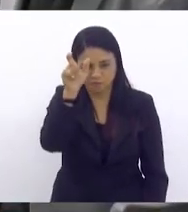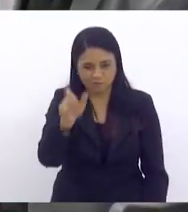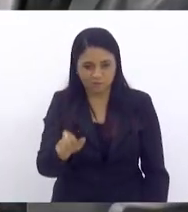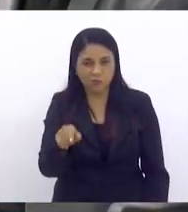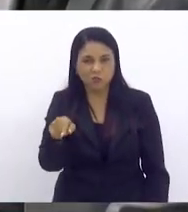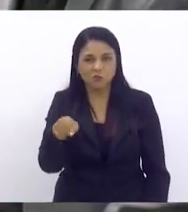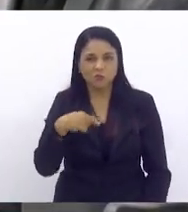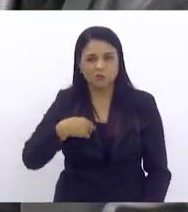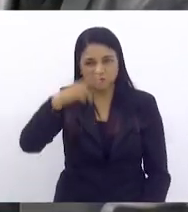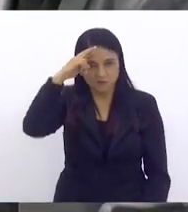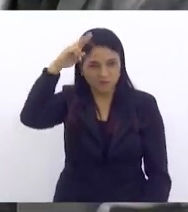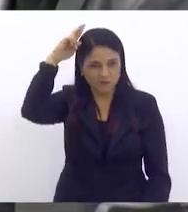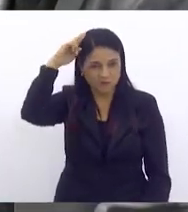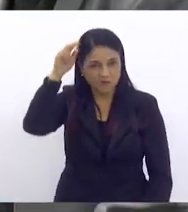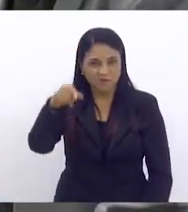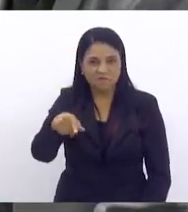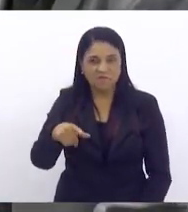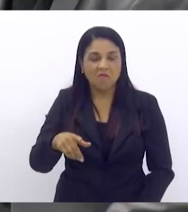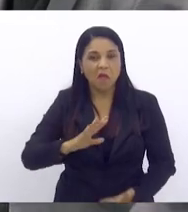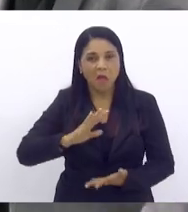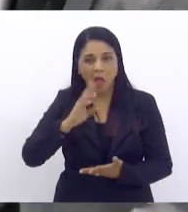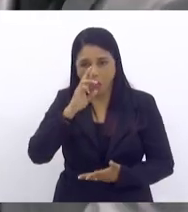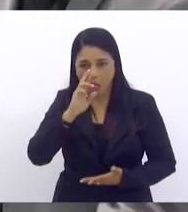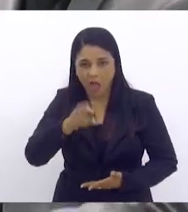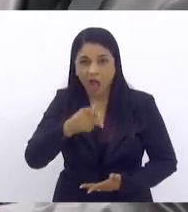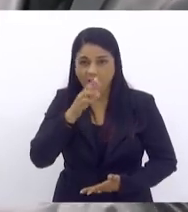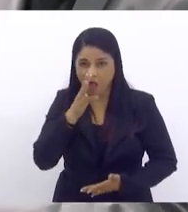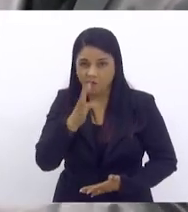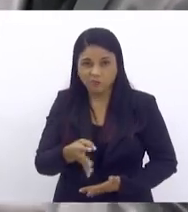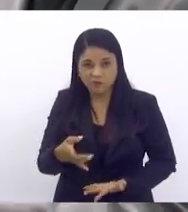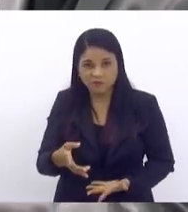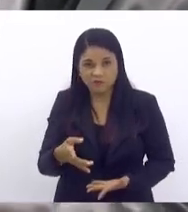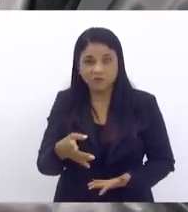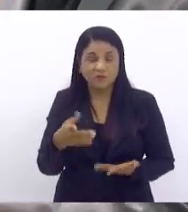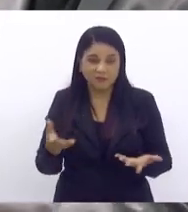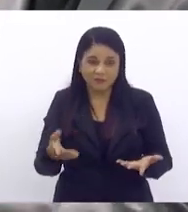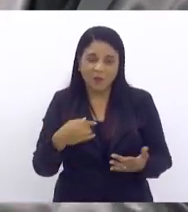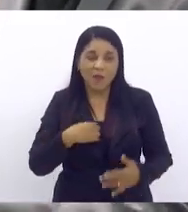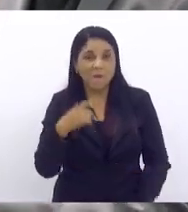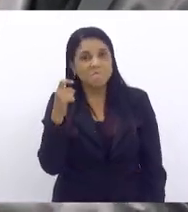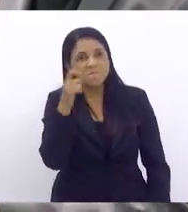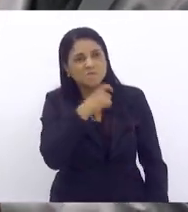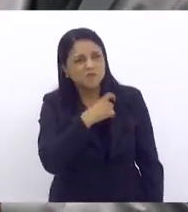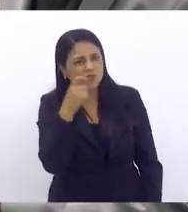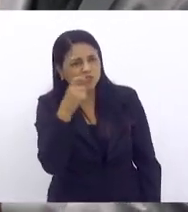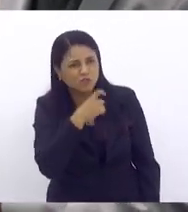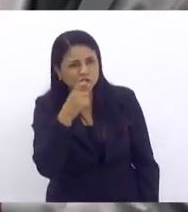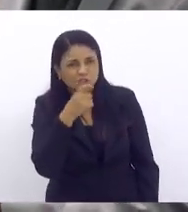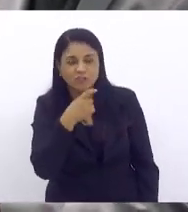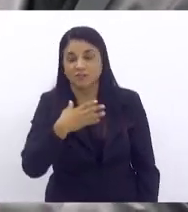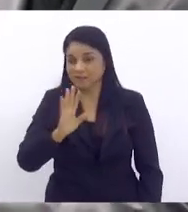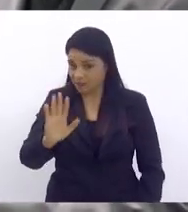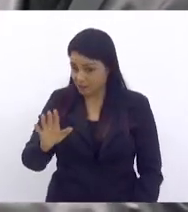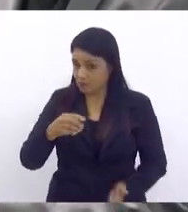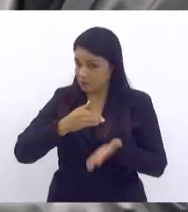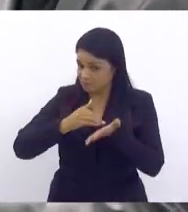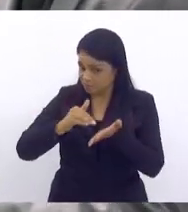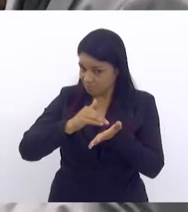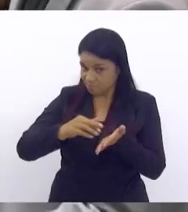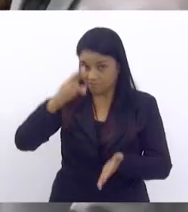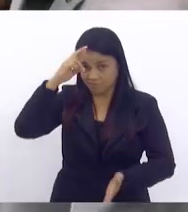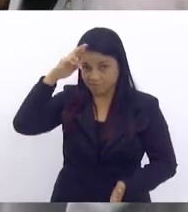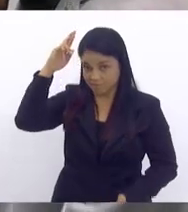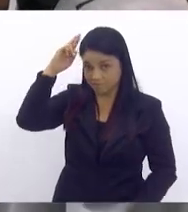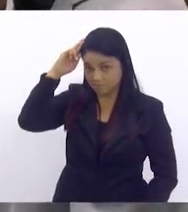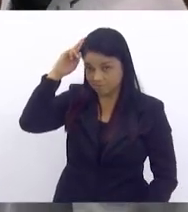nota do senhor secretário Renan Ferreirinha mente. Então, aqui, senhor secretário Renan Ferreirinha, eu